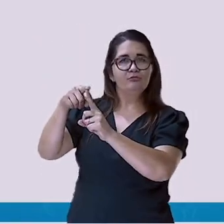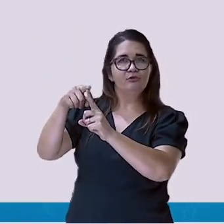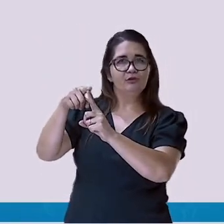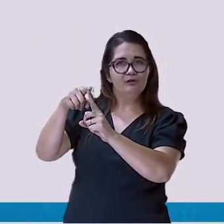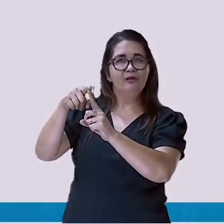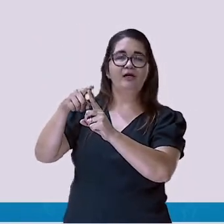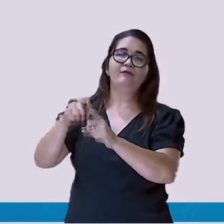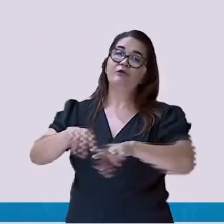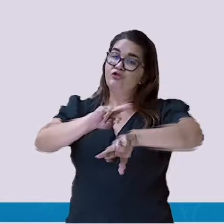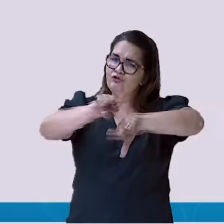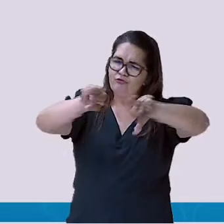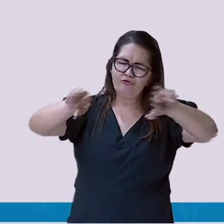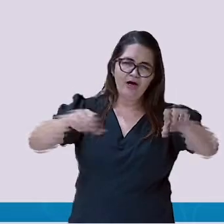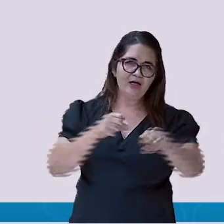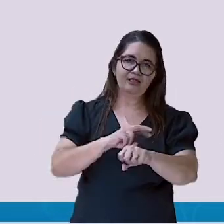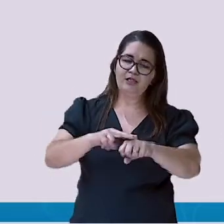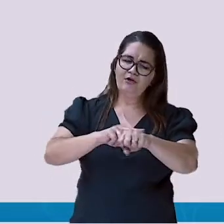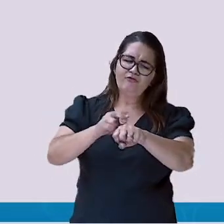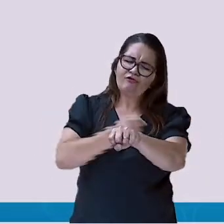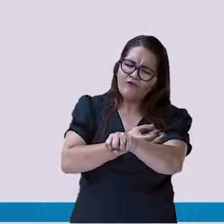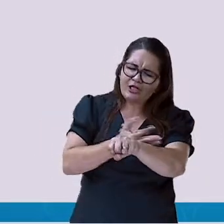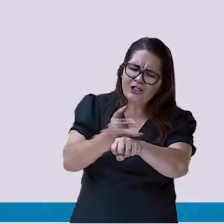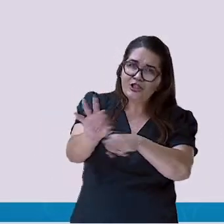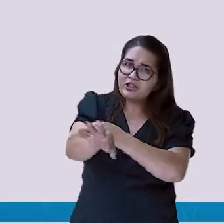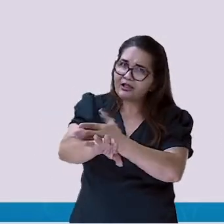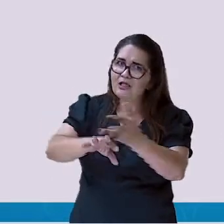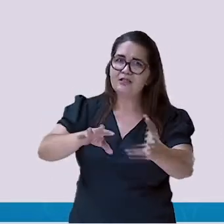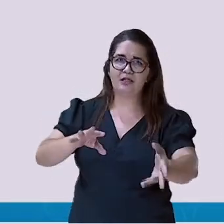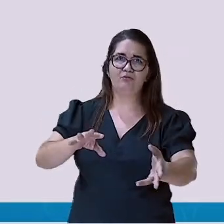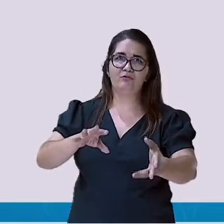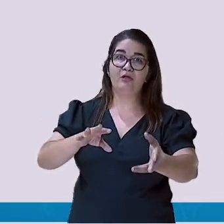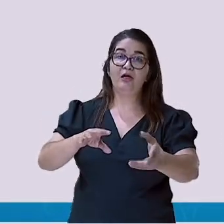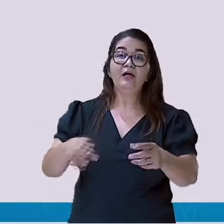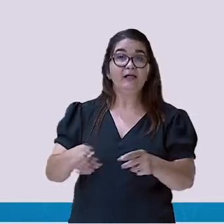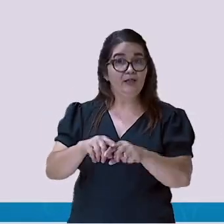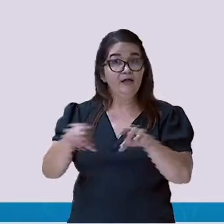um pouquinho sobre, além delas todas, né, a gente